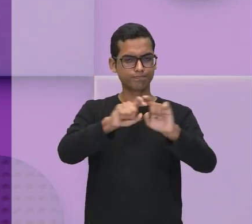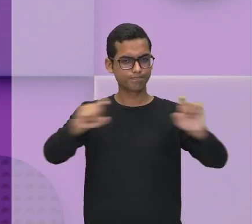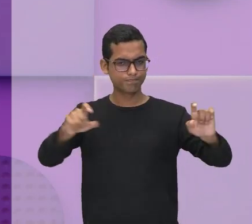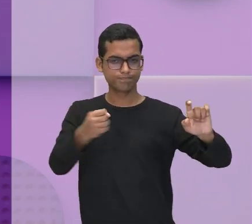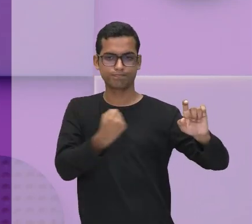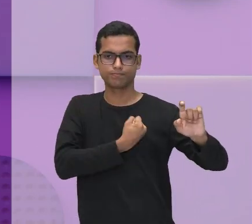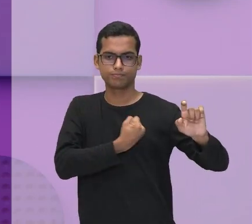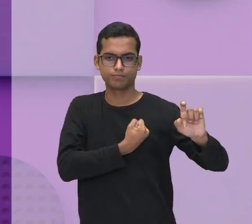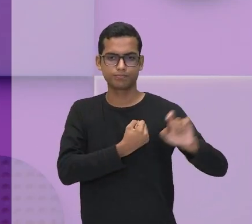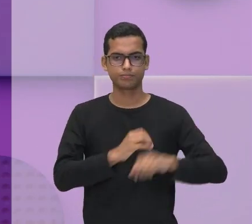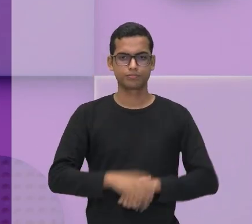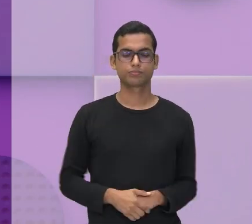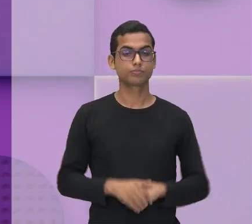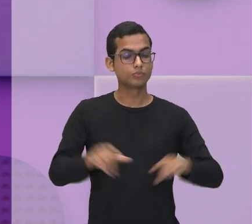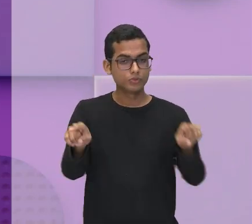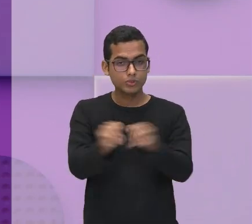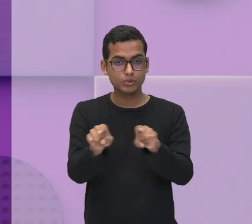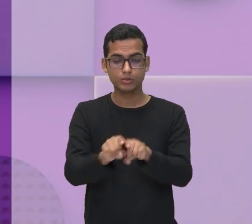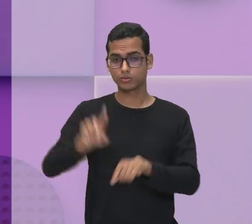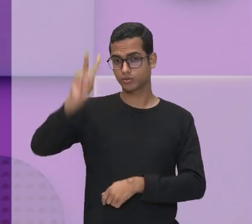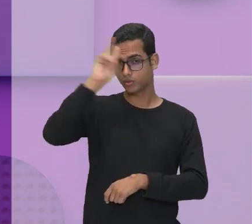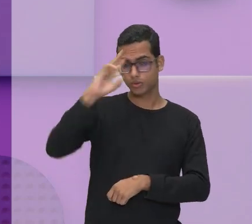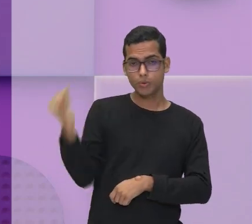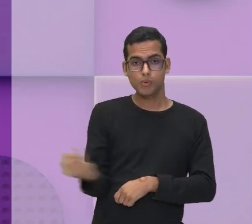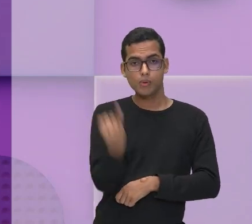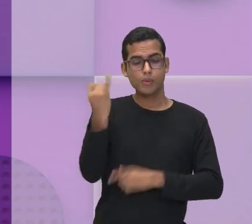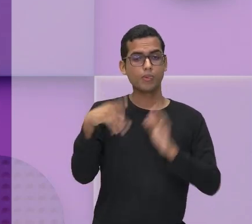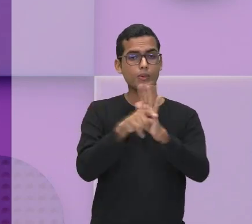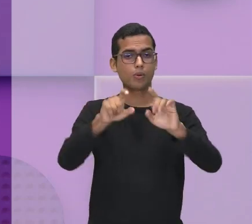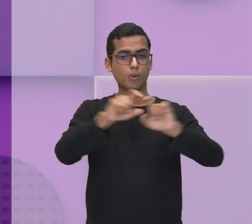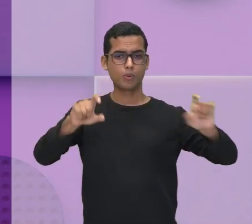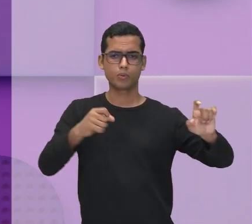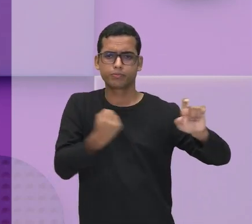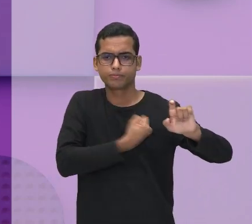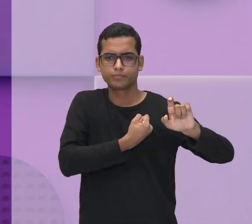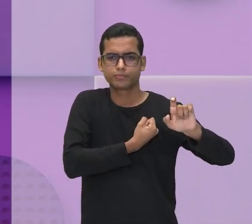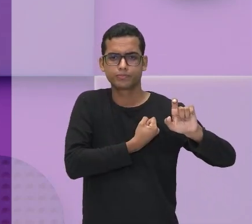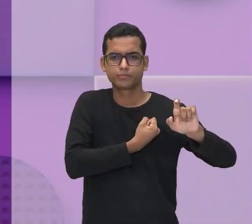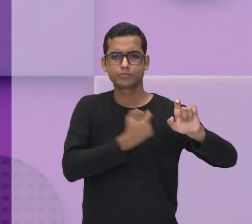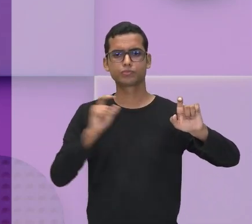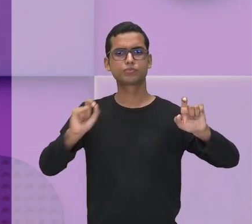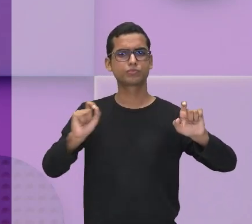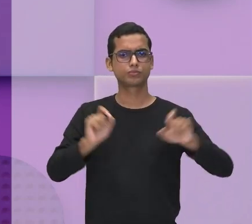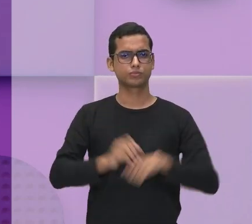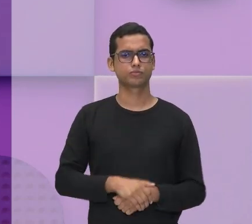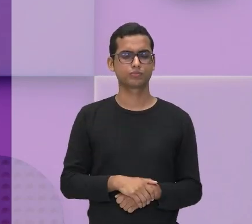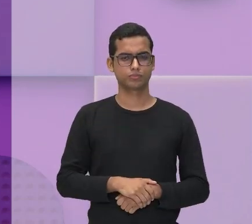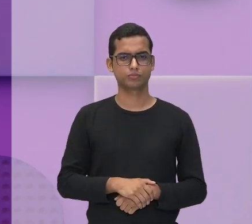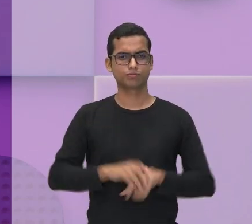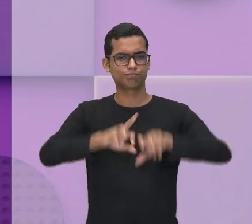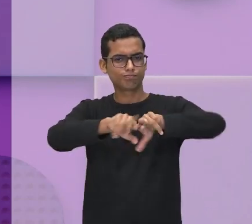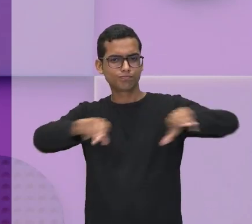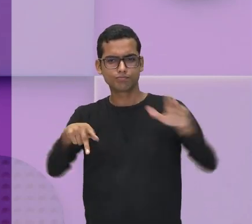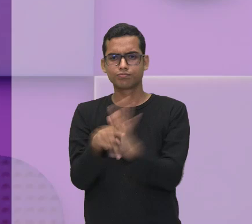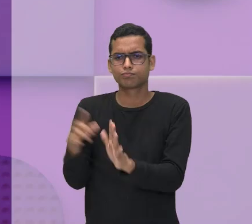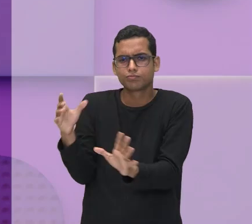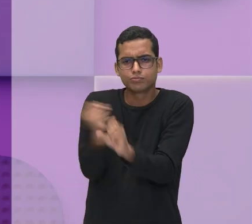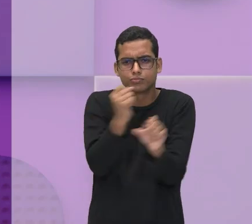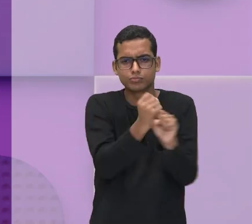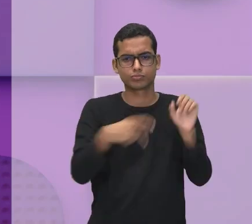numéricas. E vale antecipar que expressões numéricas nada mais é do que várias operações